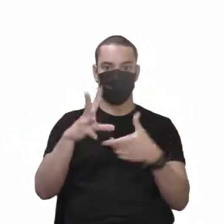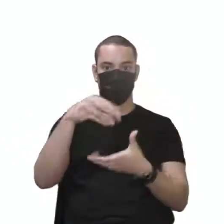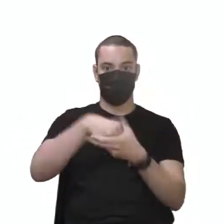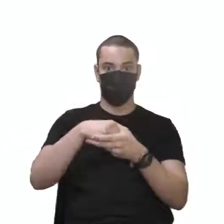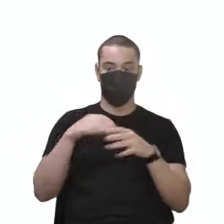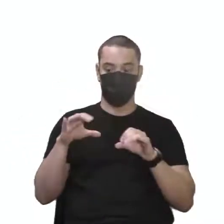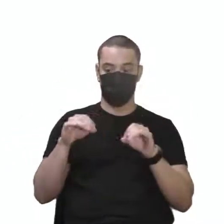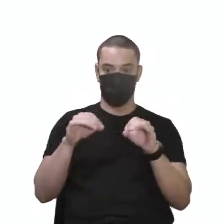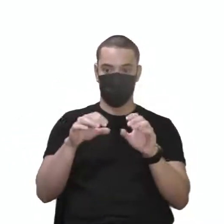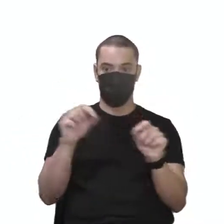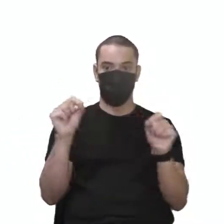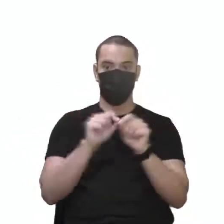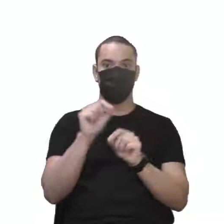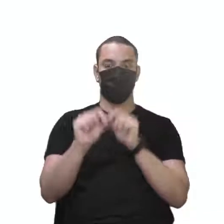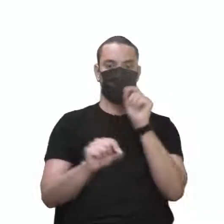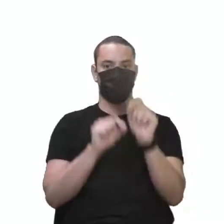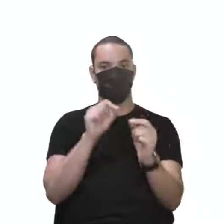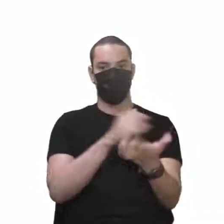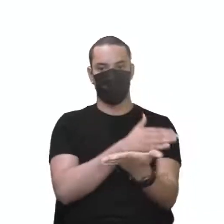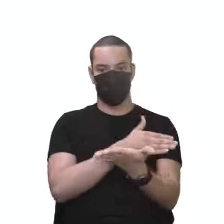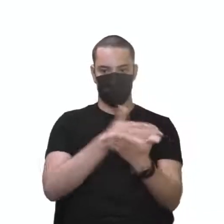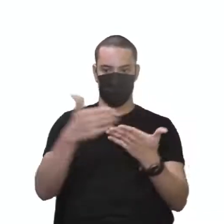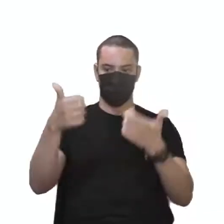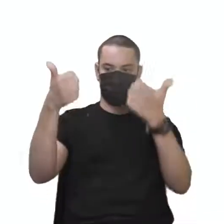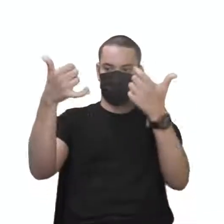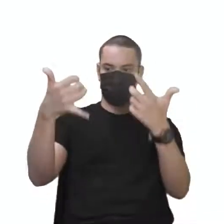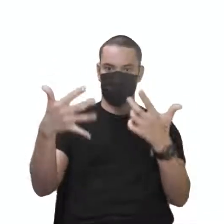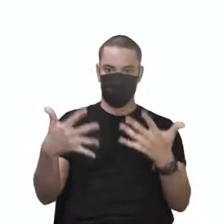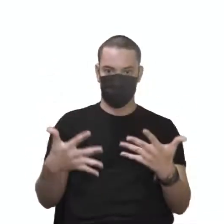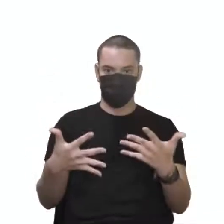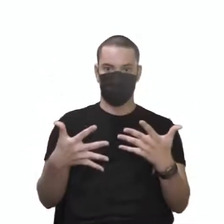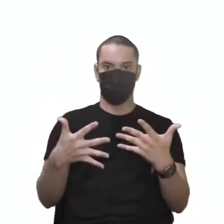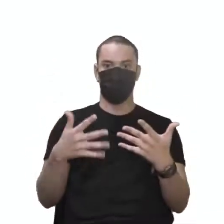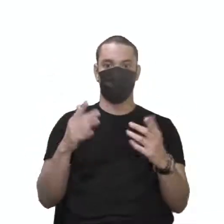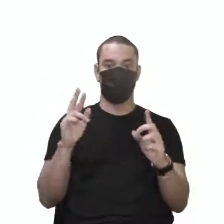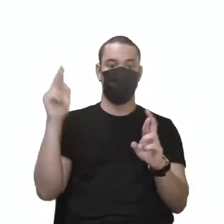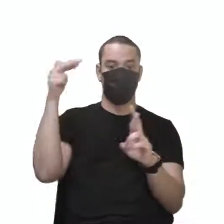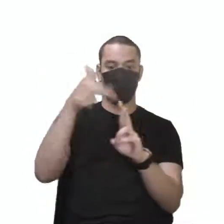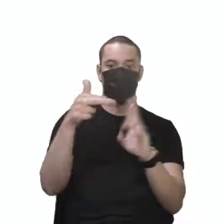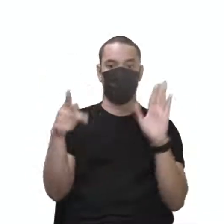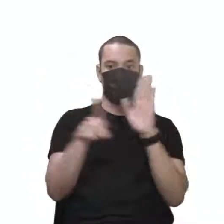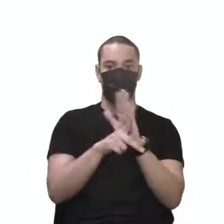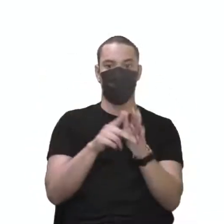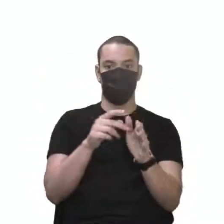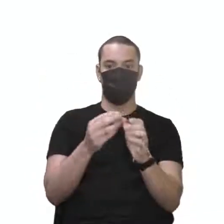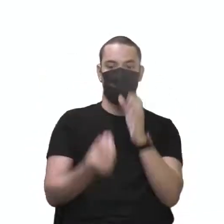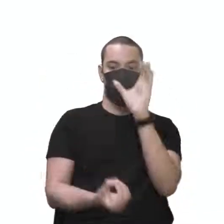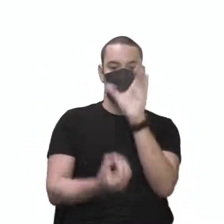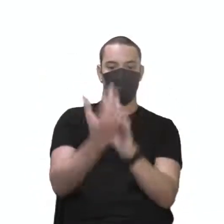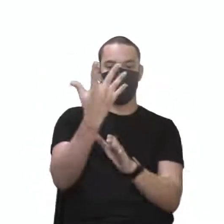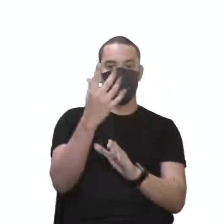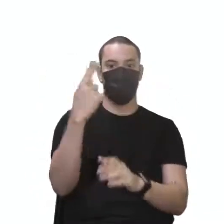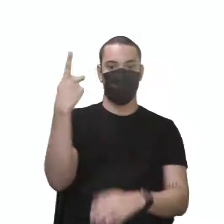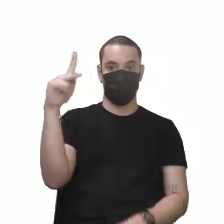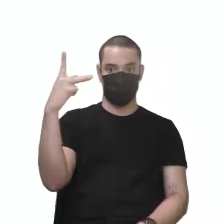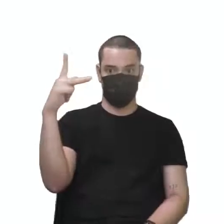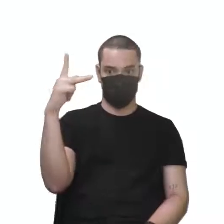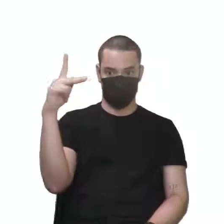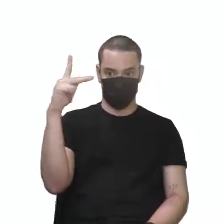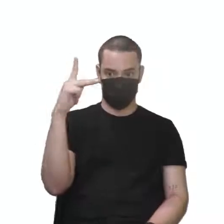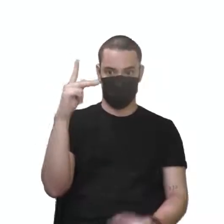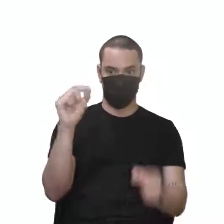bactéria para começar a produzir estruturas referentes à construção do seu